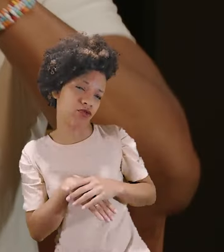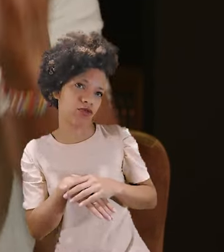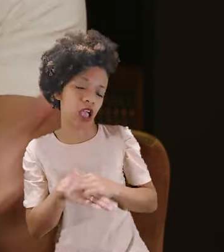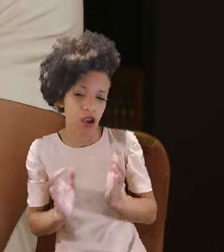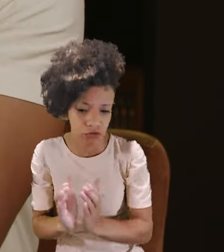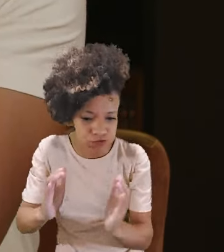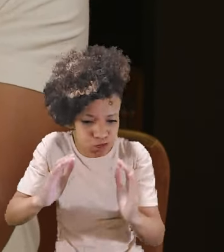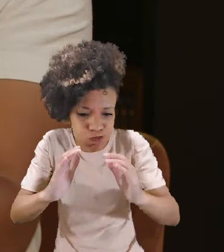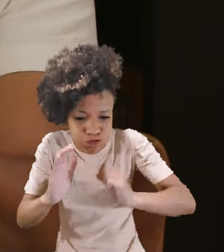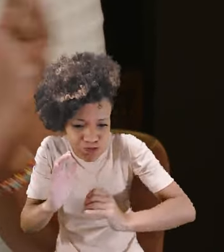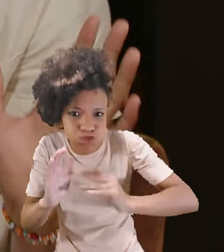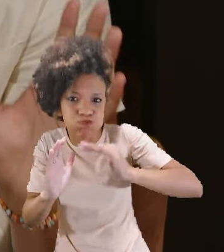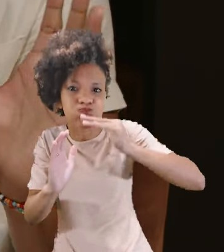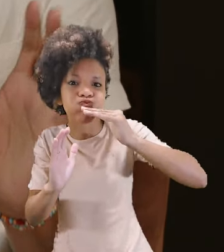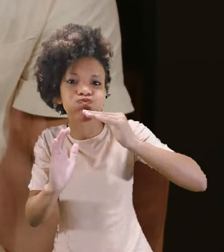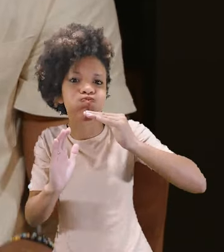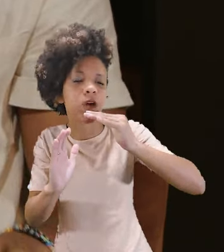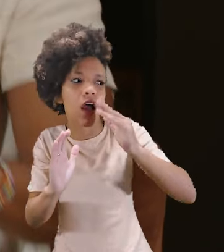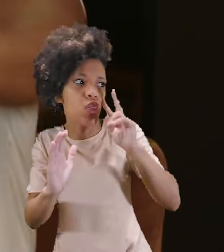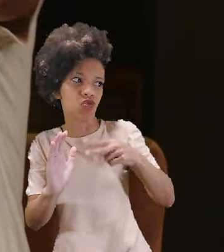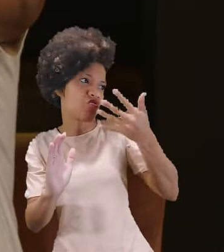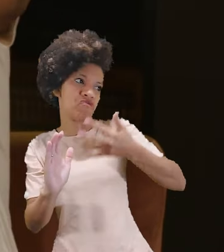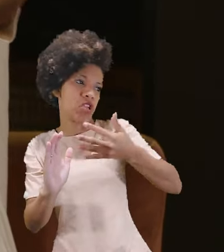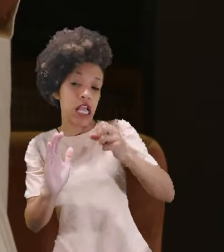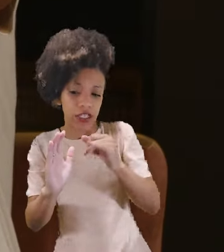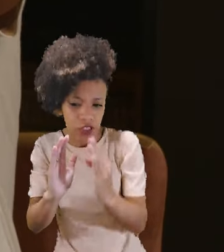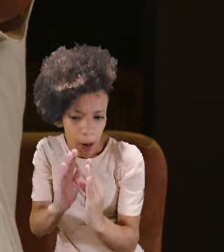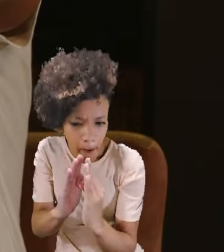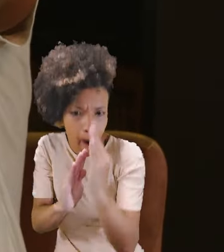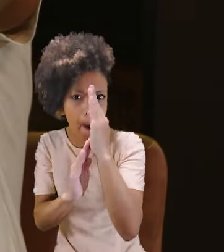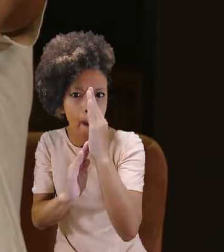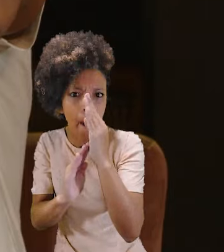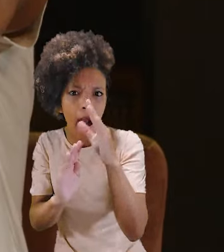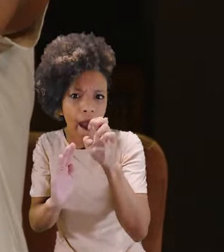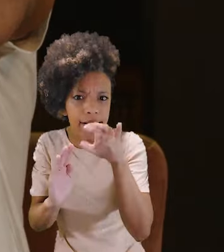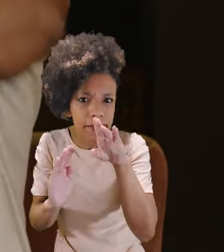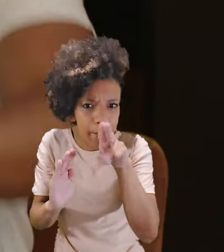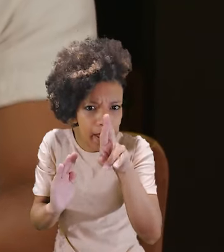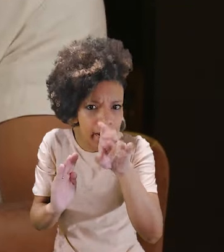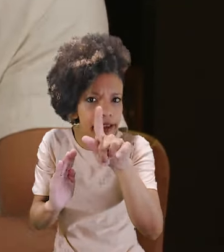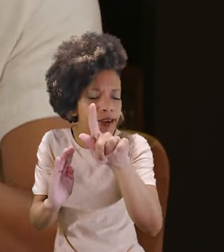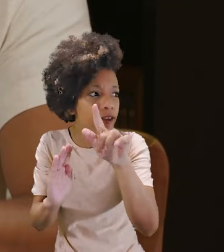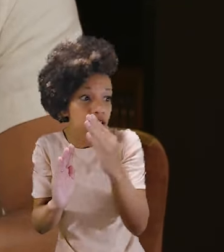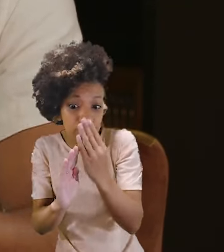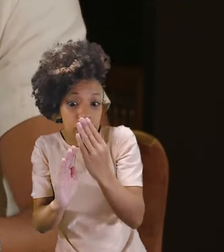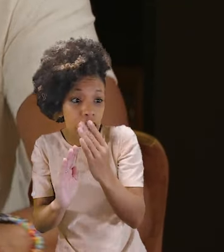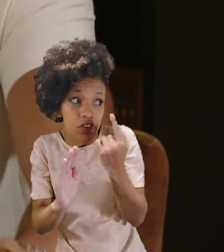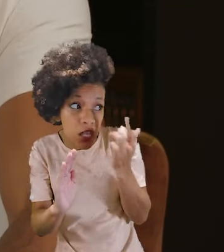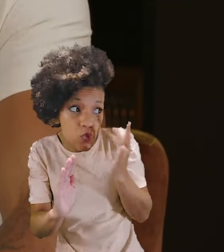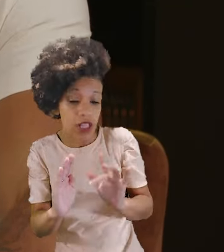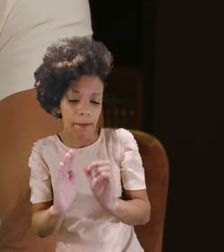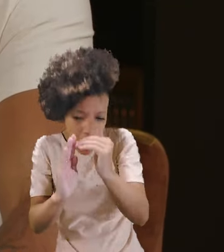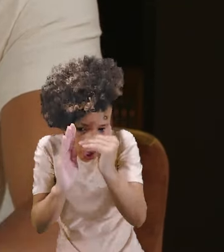maior parte debaixo d'água né então você não sabe então se você vê uma ponta do icebergue minha cara se afasta entendeu porque você não sabe